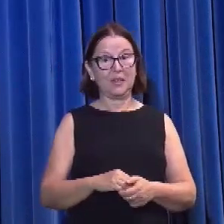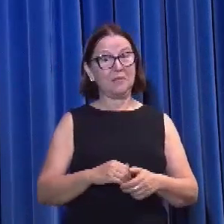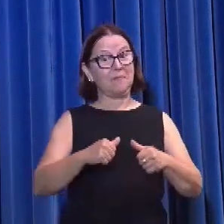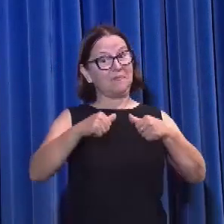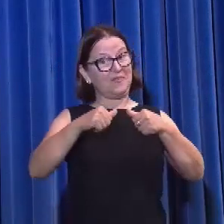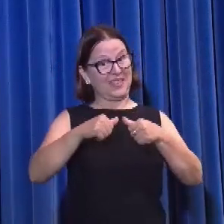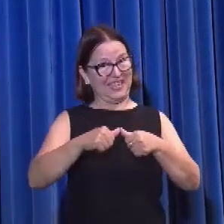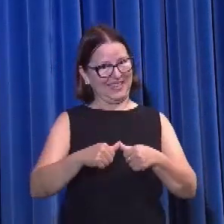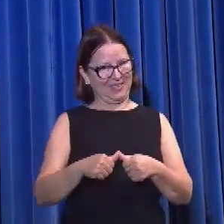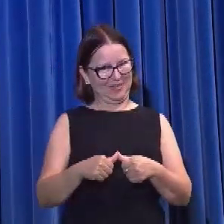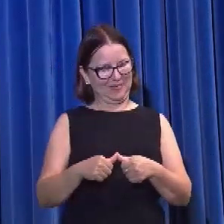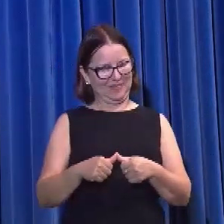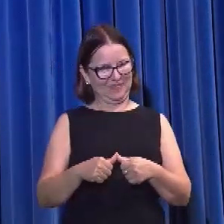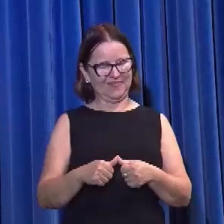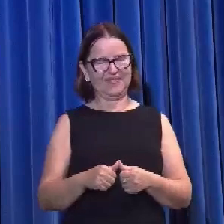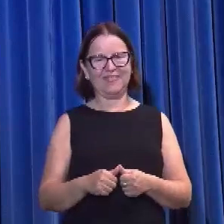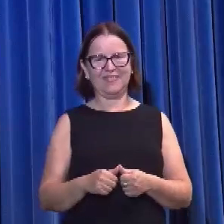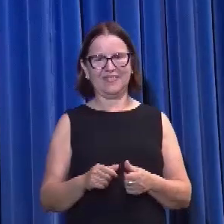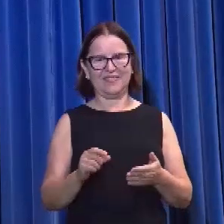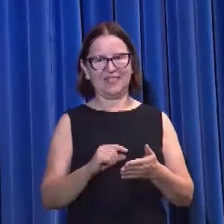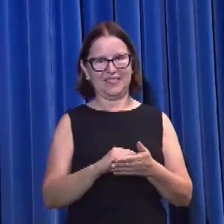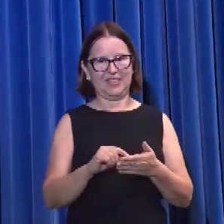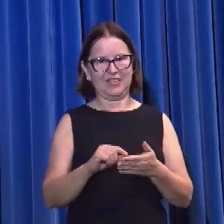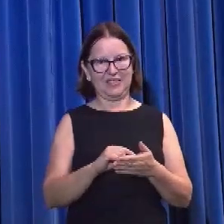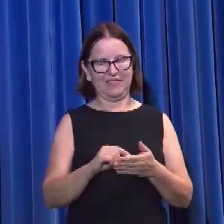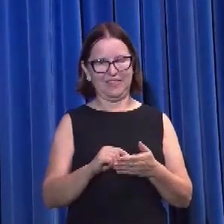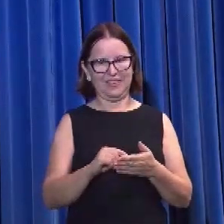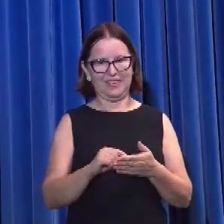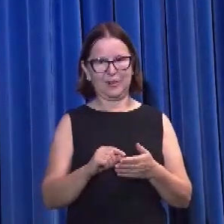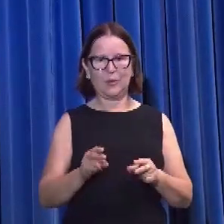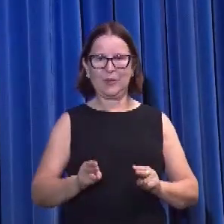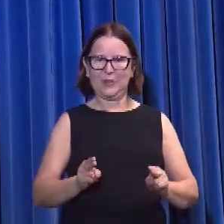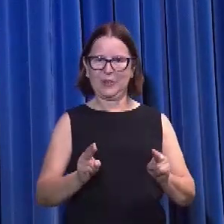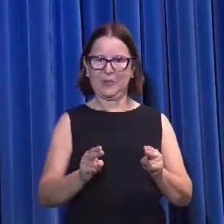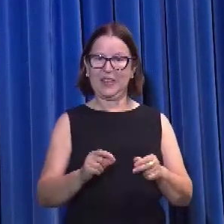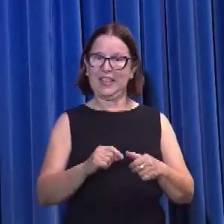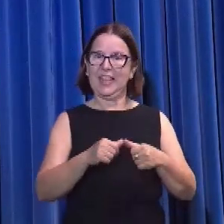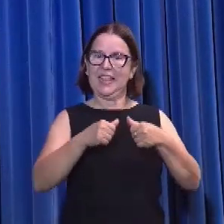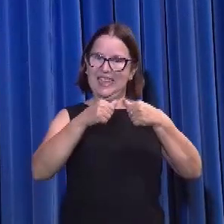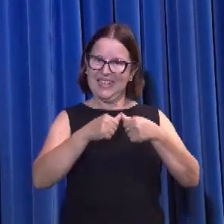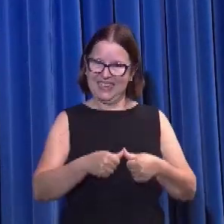Nisto, olha, o versículo está ligando. Nisto